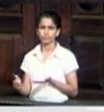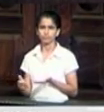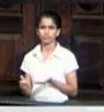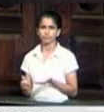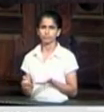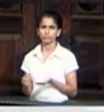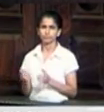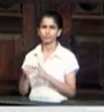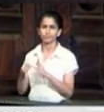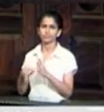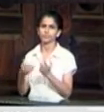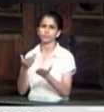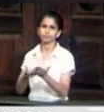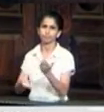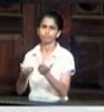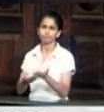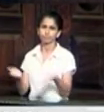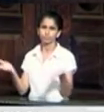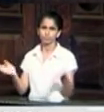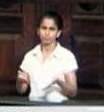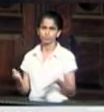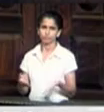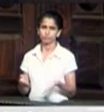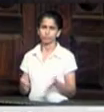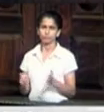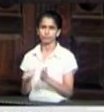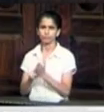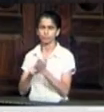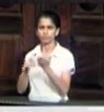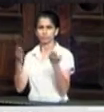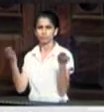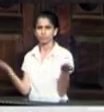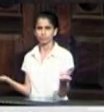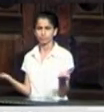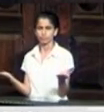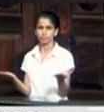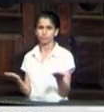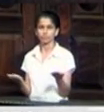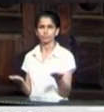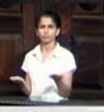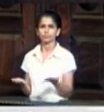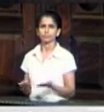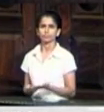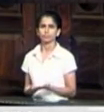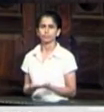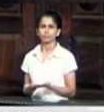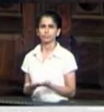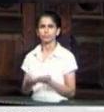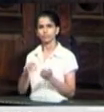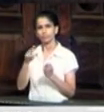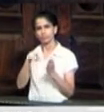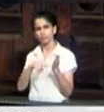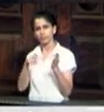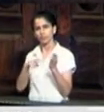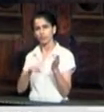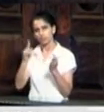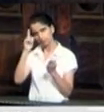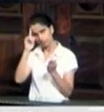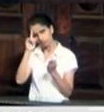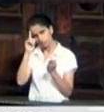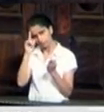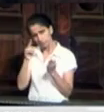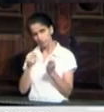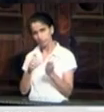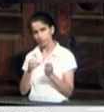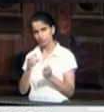se perdeu. E hoje, num jornal que seguramente Vossa Excelência lê com todo cuidado diariamente, o